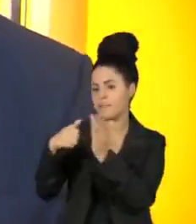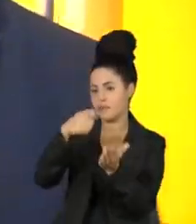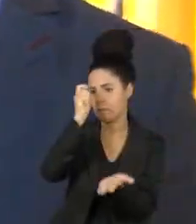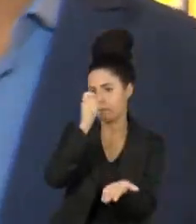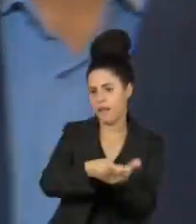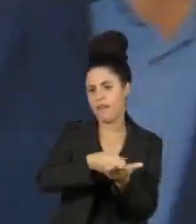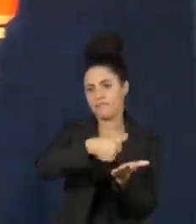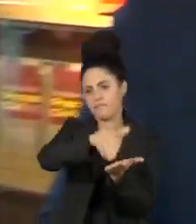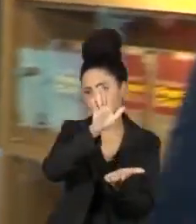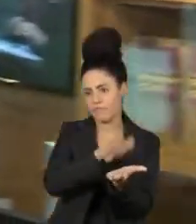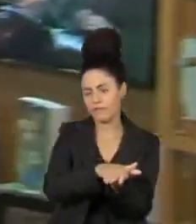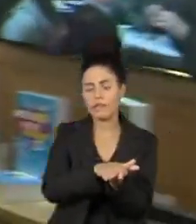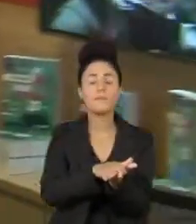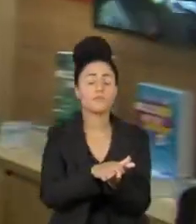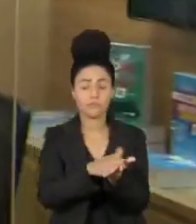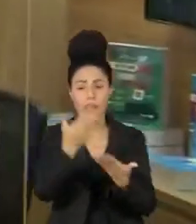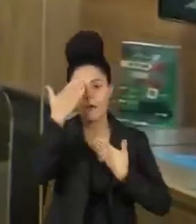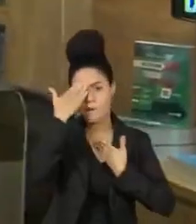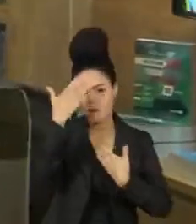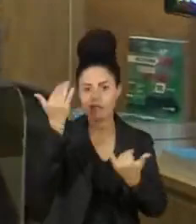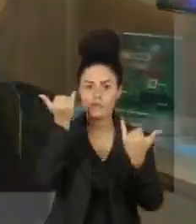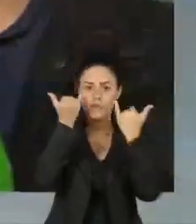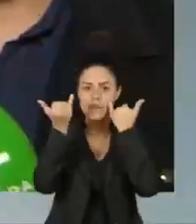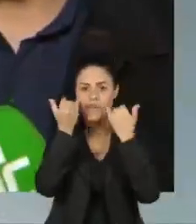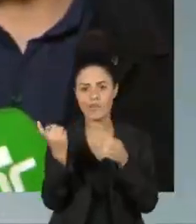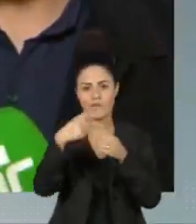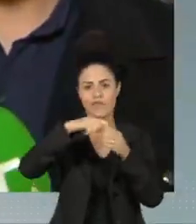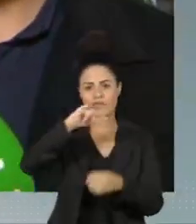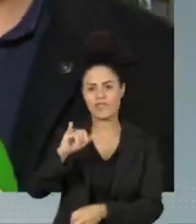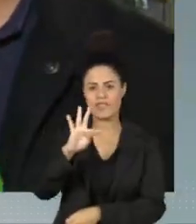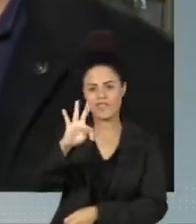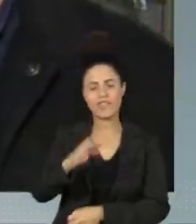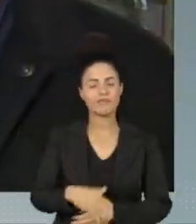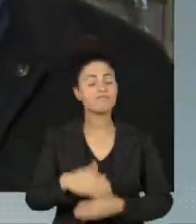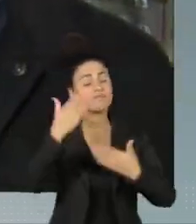obrigado pelas informações. Volto aí com vocês no estúdio. Obrigada, Felipe. Boa tarde para você.